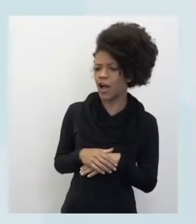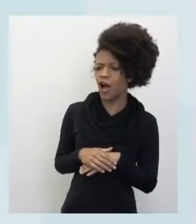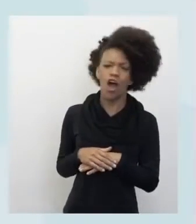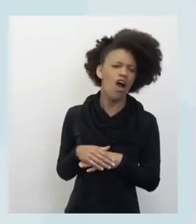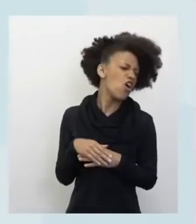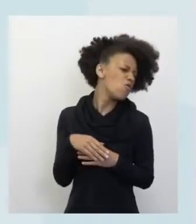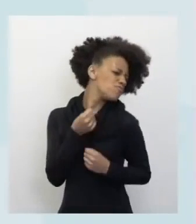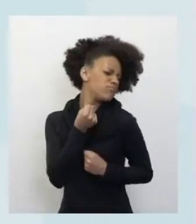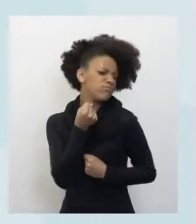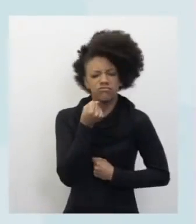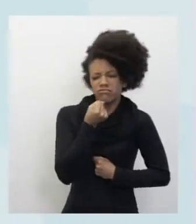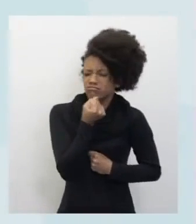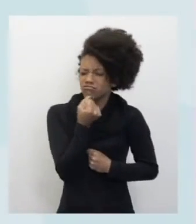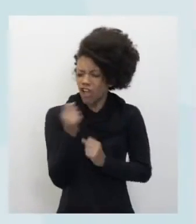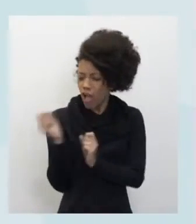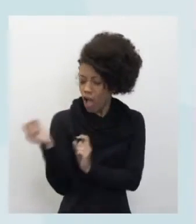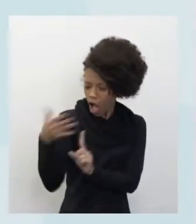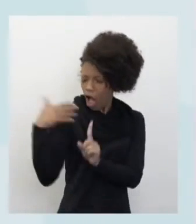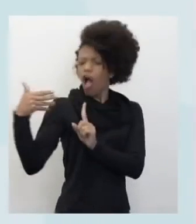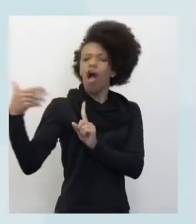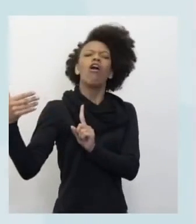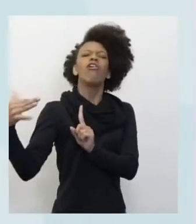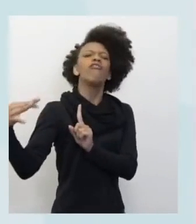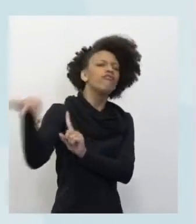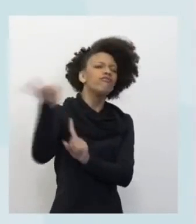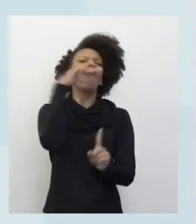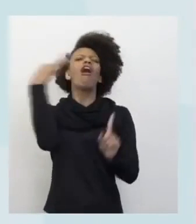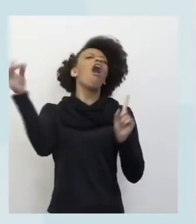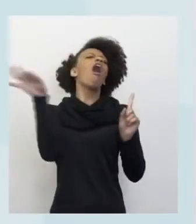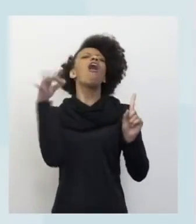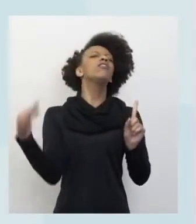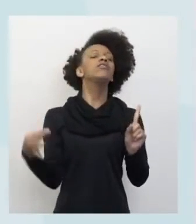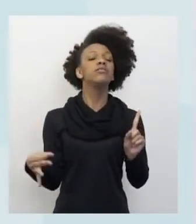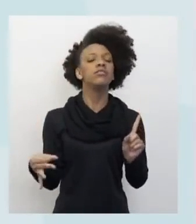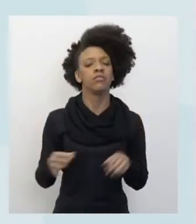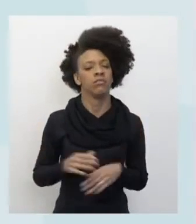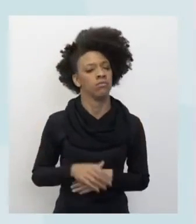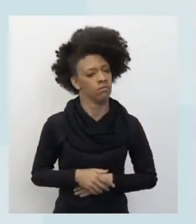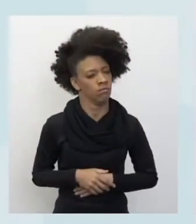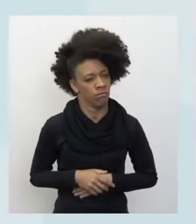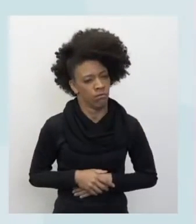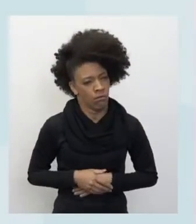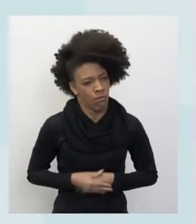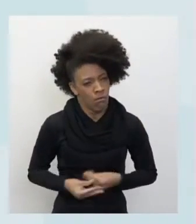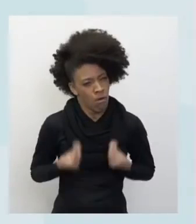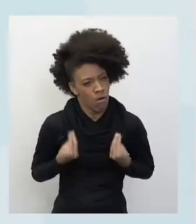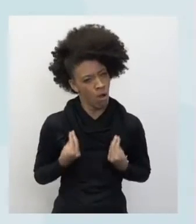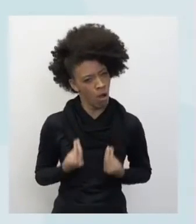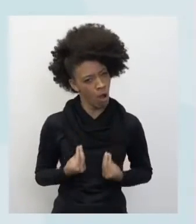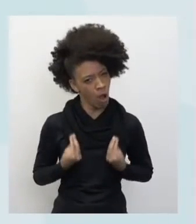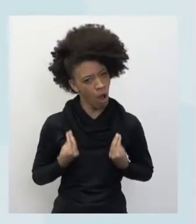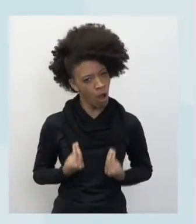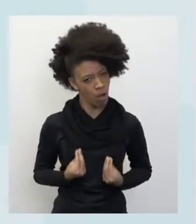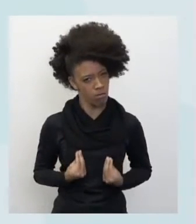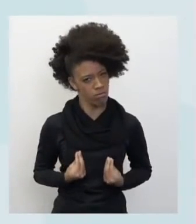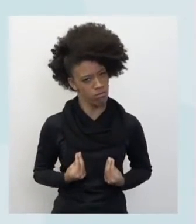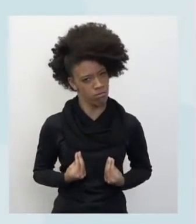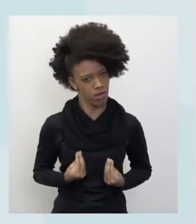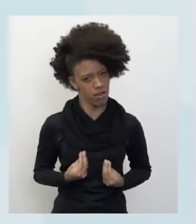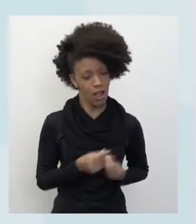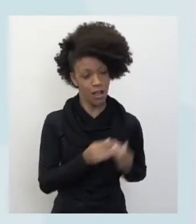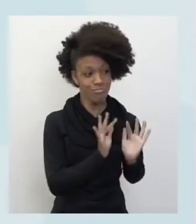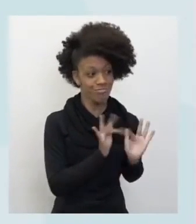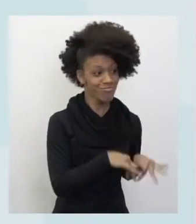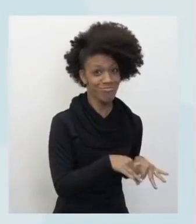uma louca, uma feiticeira." Ah, pronto! O homem nem terminou de